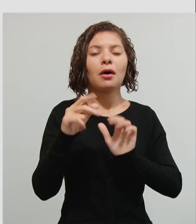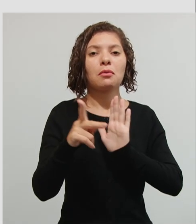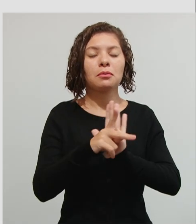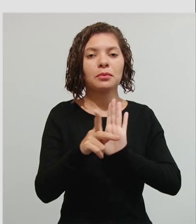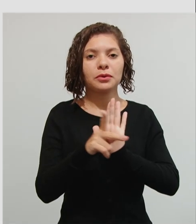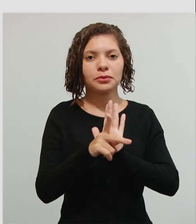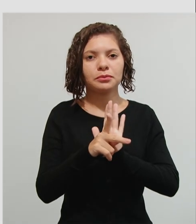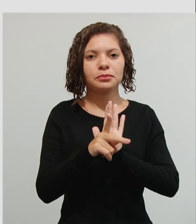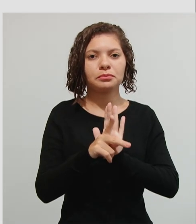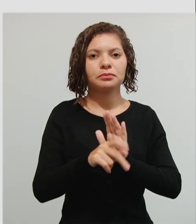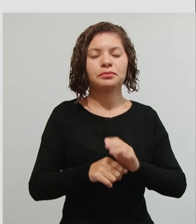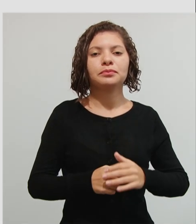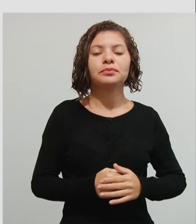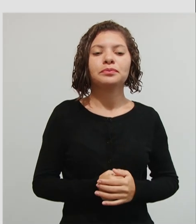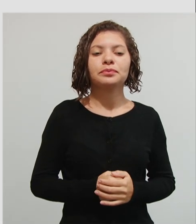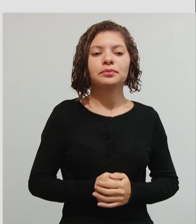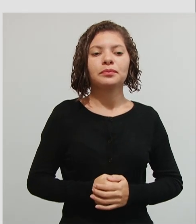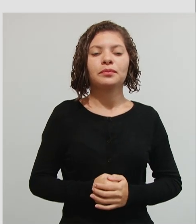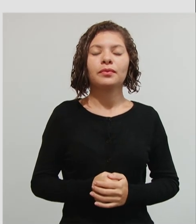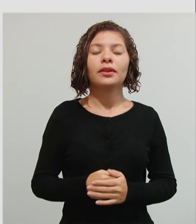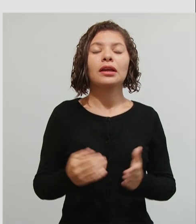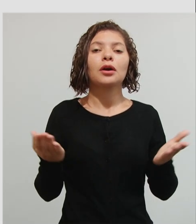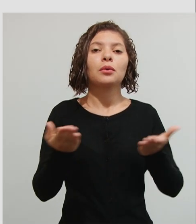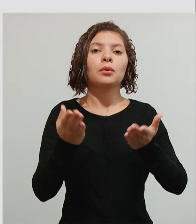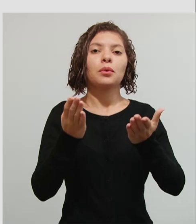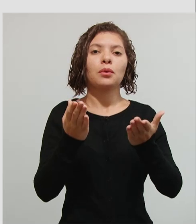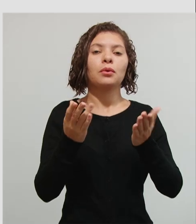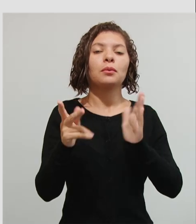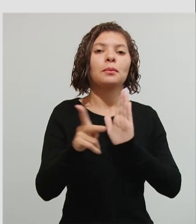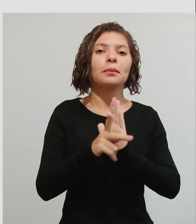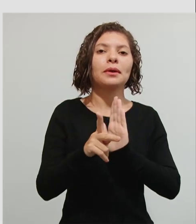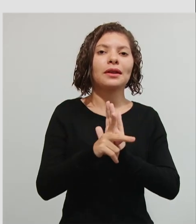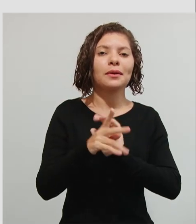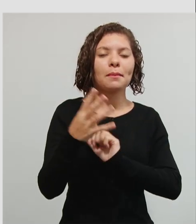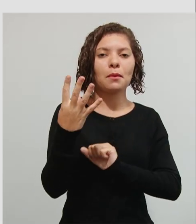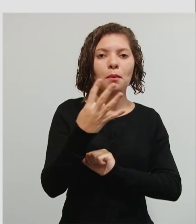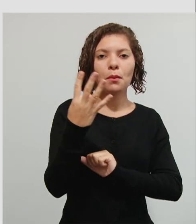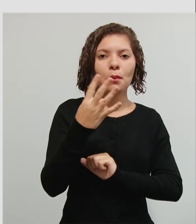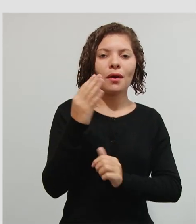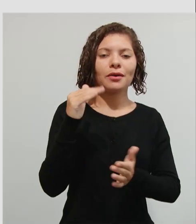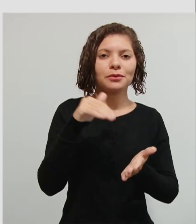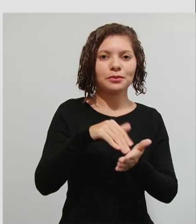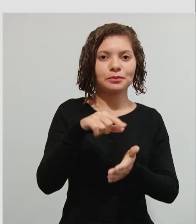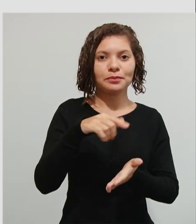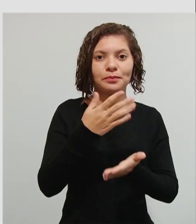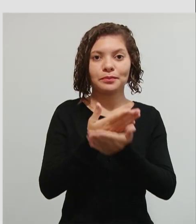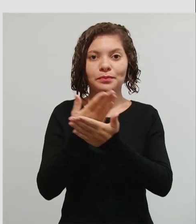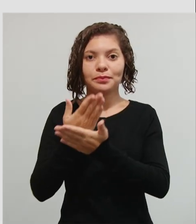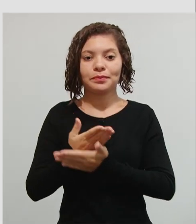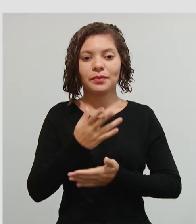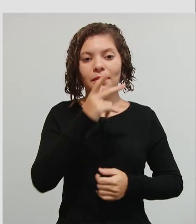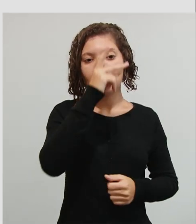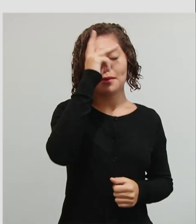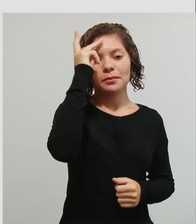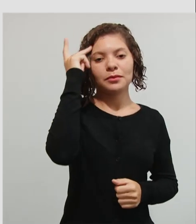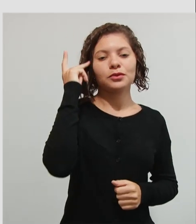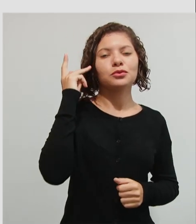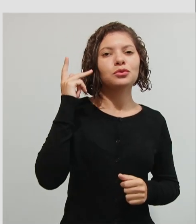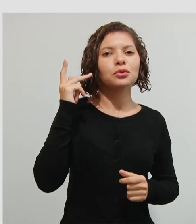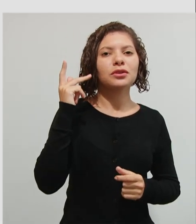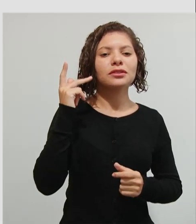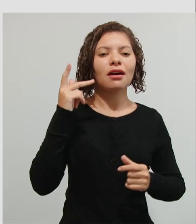uma proporção para o outro. Partimos agora para o último princípio dessa aula, princípio número 4, as pessoas reagem a